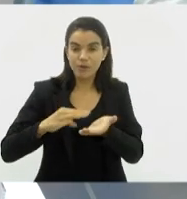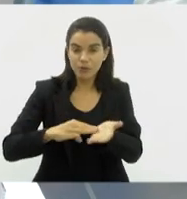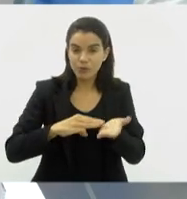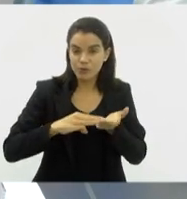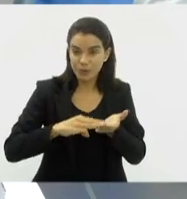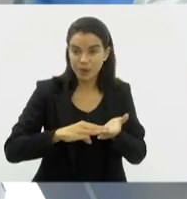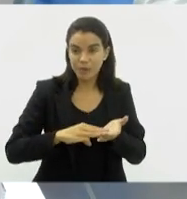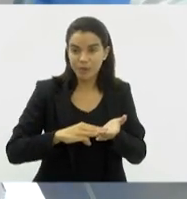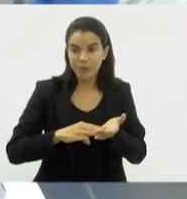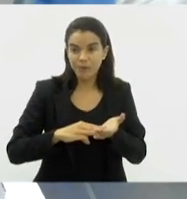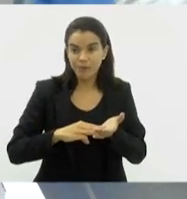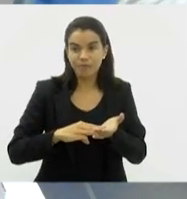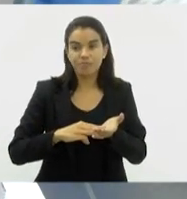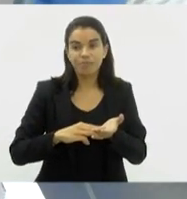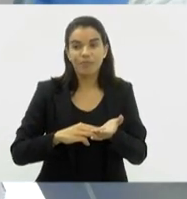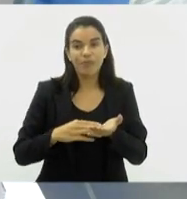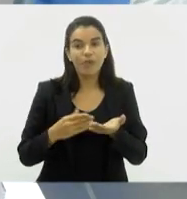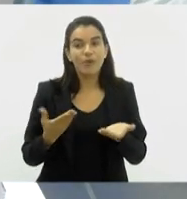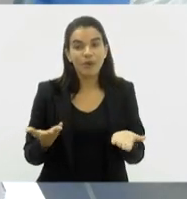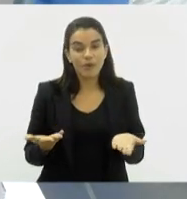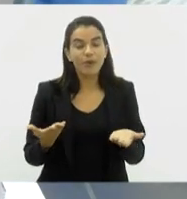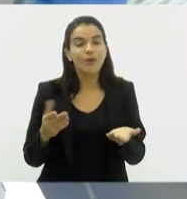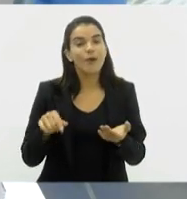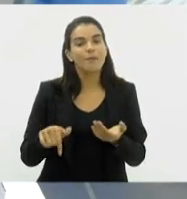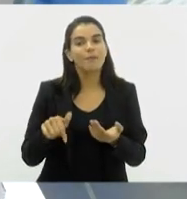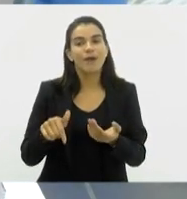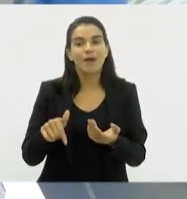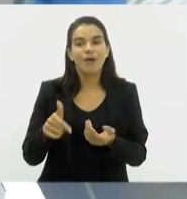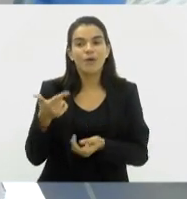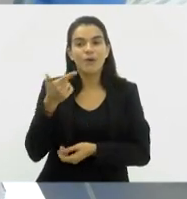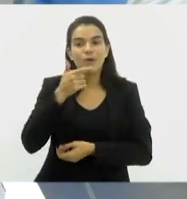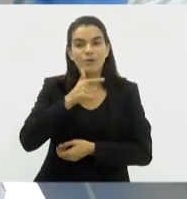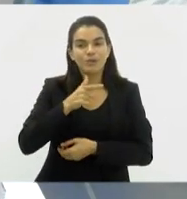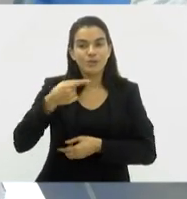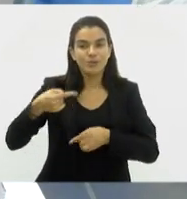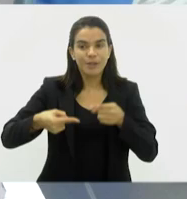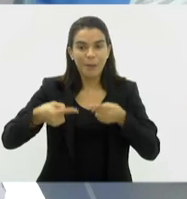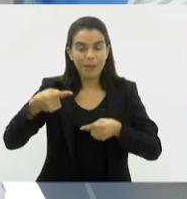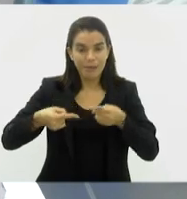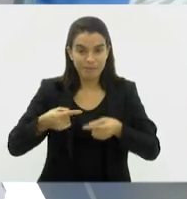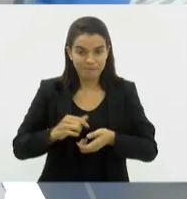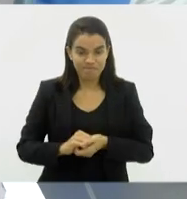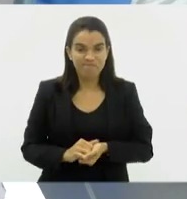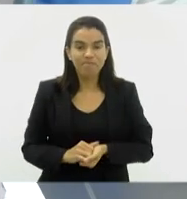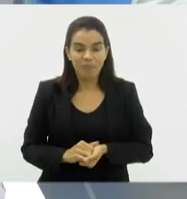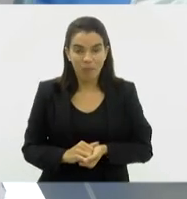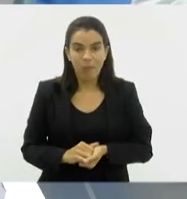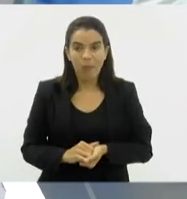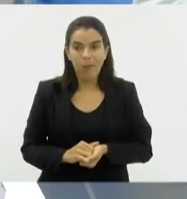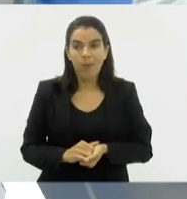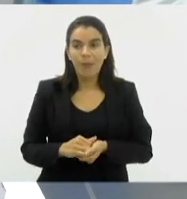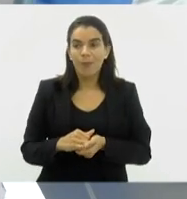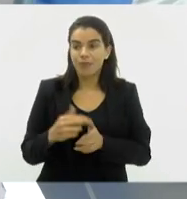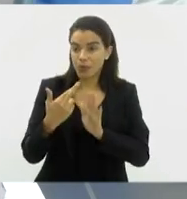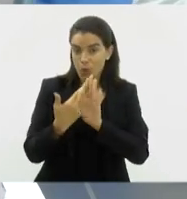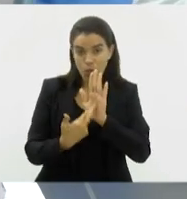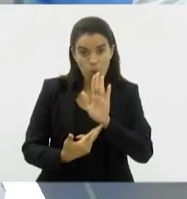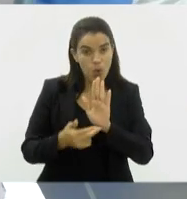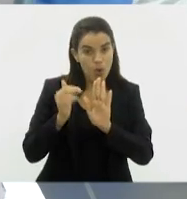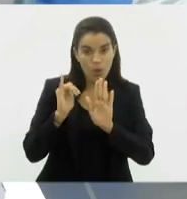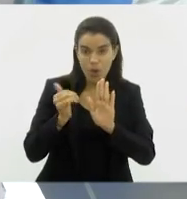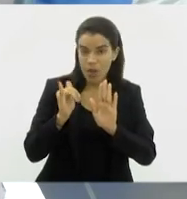pelo próprio relator que seria o canal para fazer o fazermos o debate assim fizemos o relator não pode